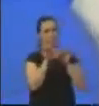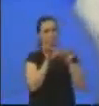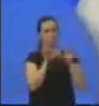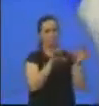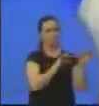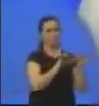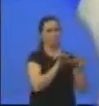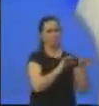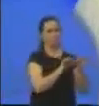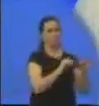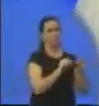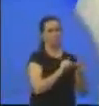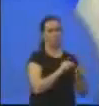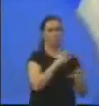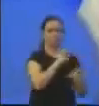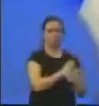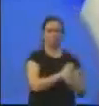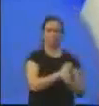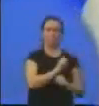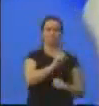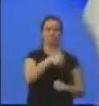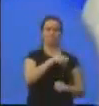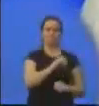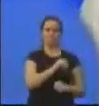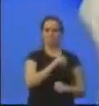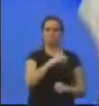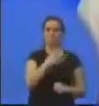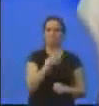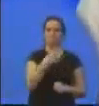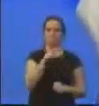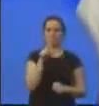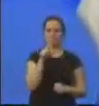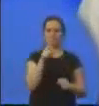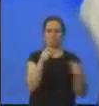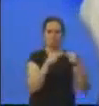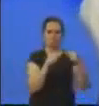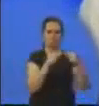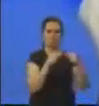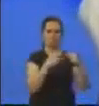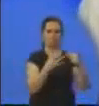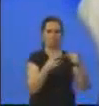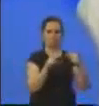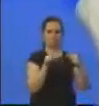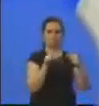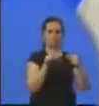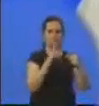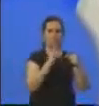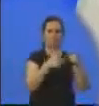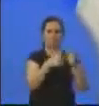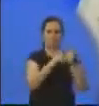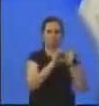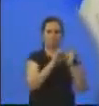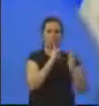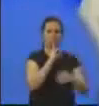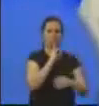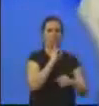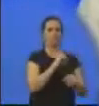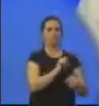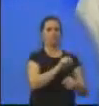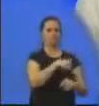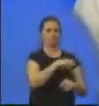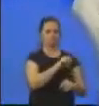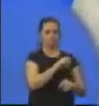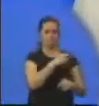vamos ficar como? Eu peguei o seno de 4x e associei com 4x. Tinha um 4x lá no denominador. Eu peguei o seno